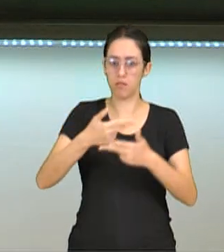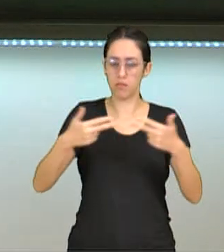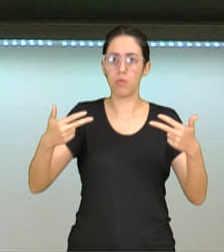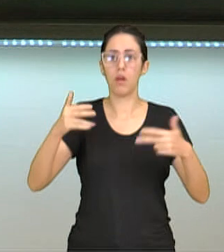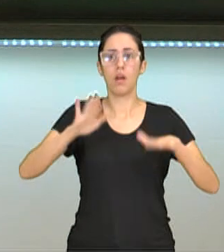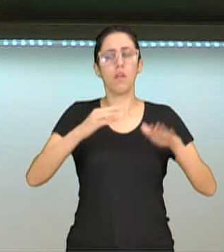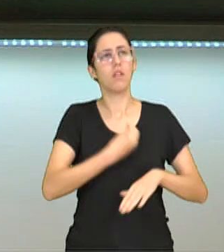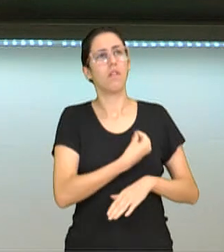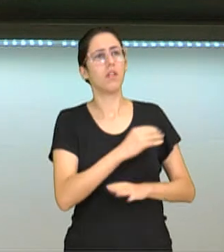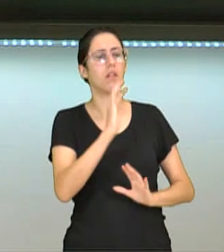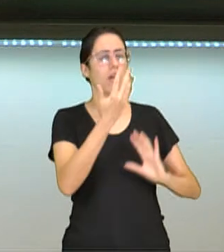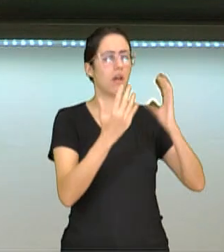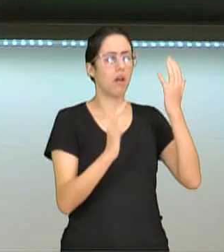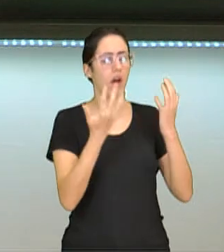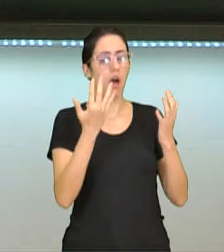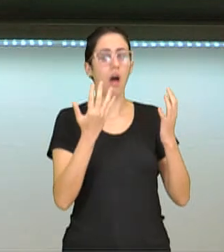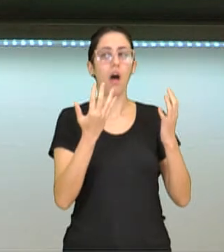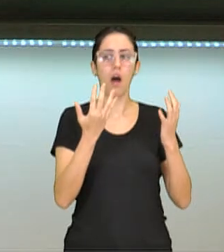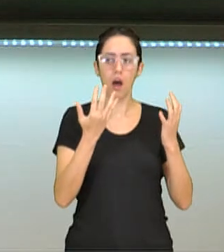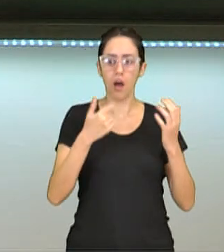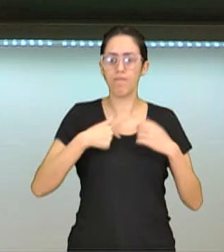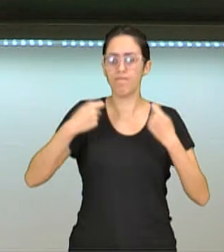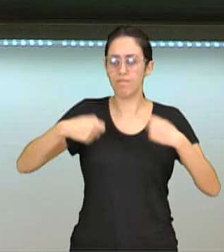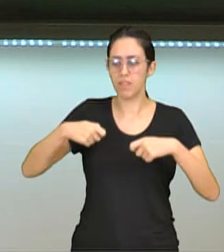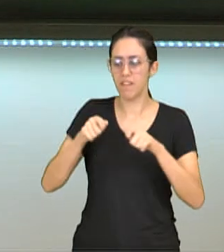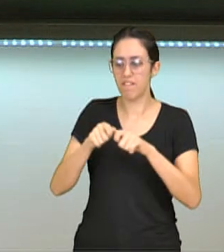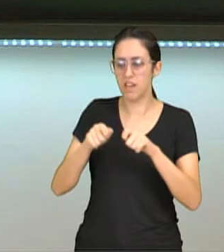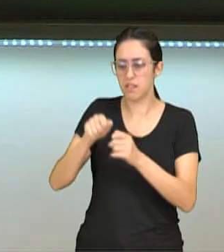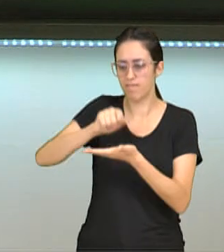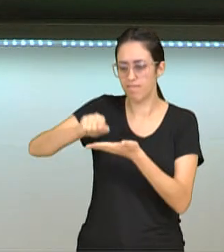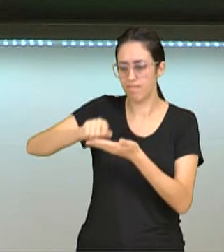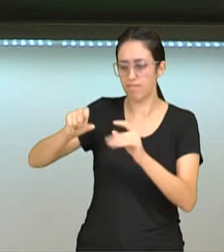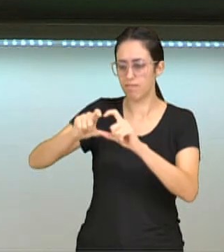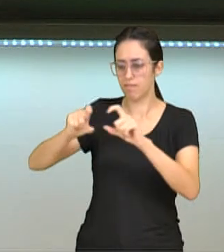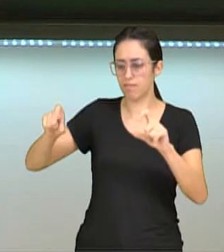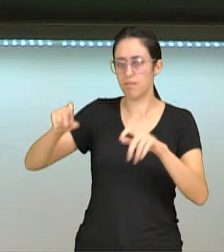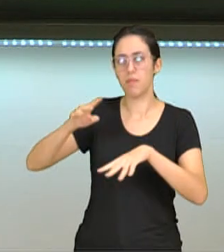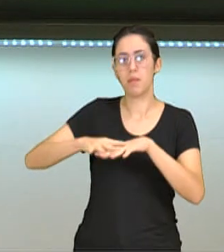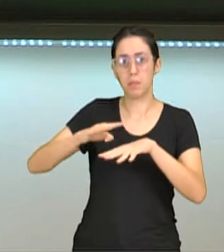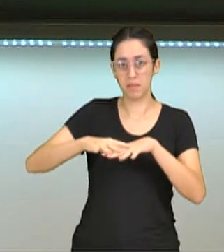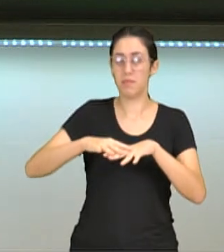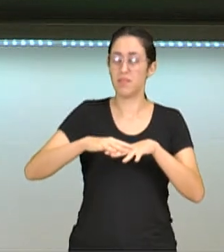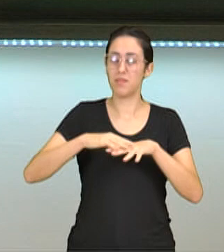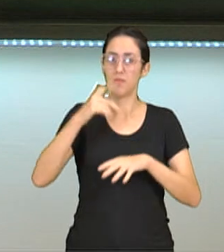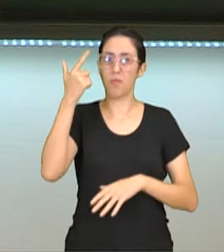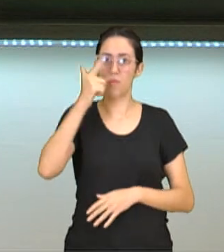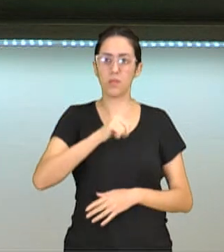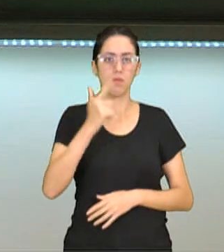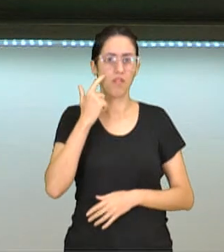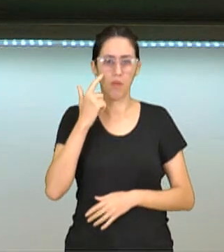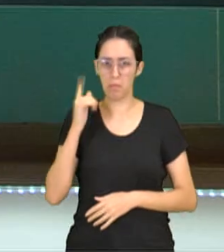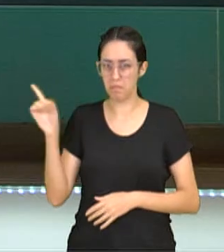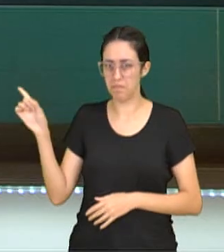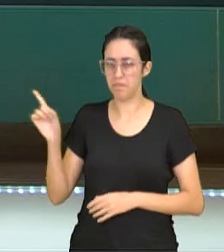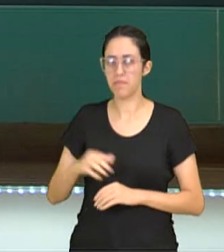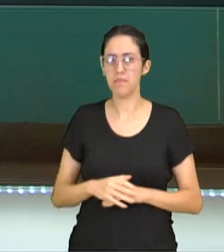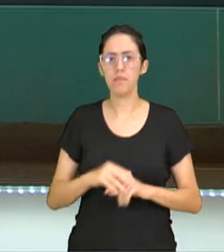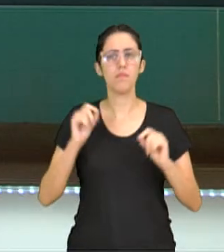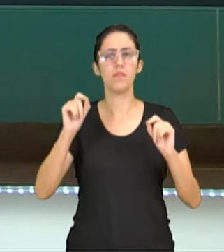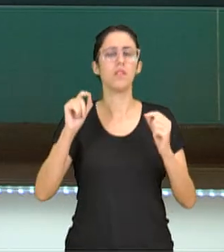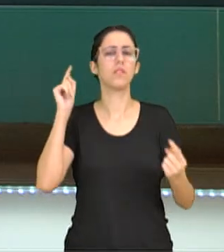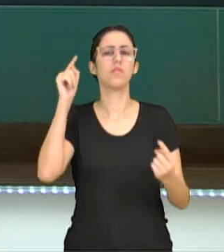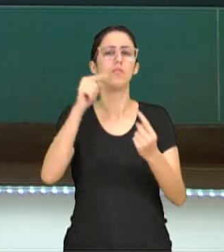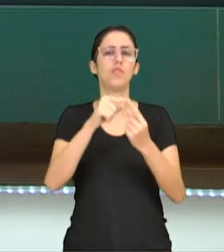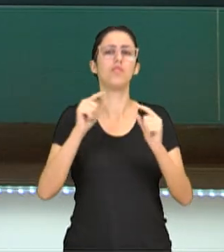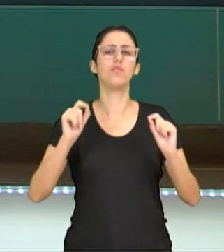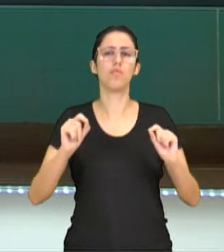em equações que necessitam de uma solução. Então, vamos sim trabalhar isso. Olha lá, ó. Qual que é o nosso objetivo